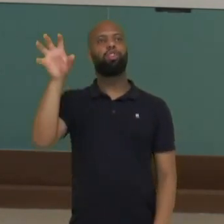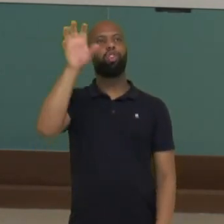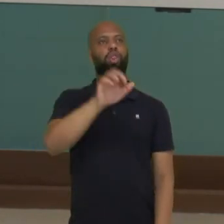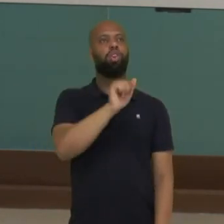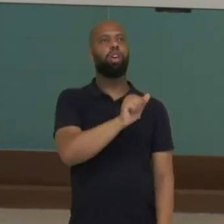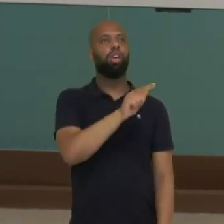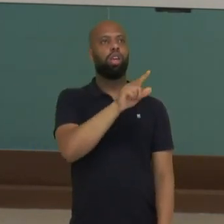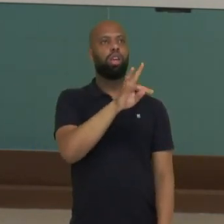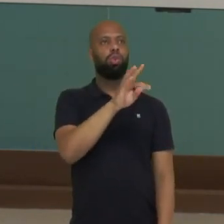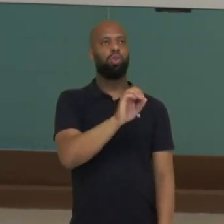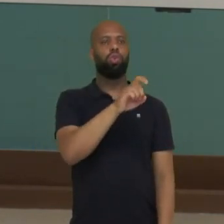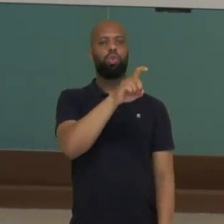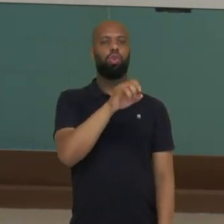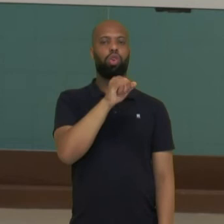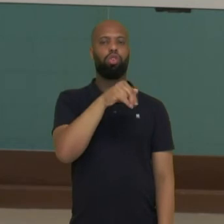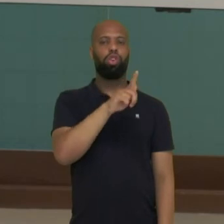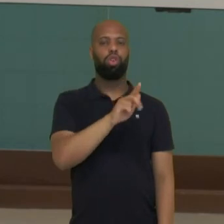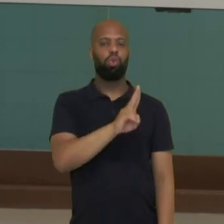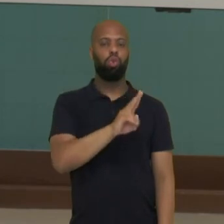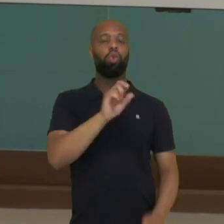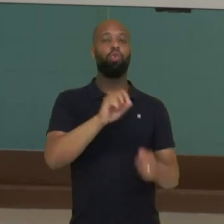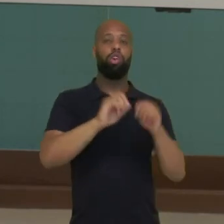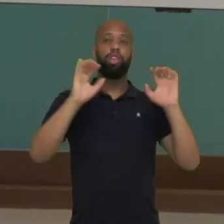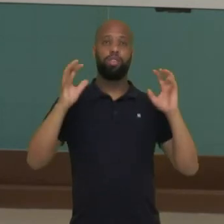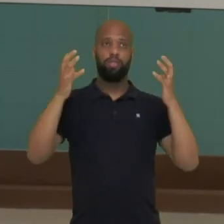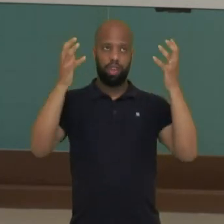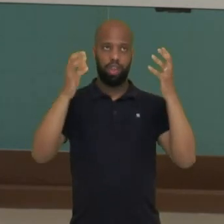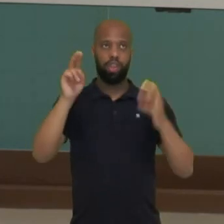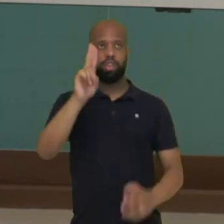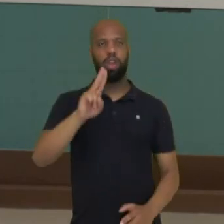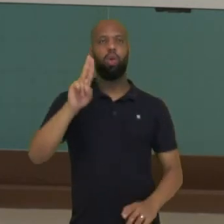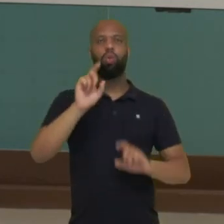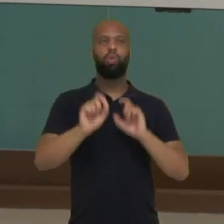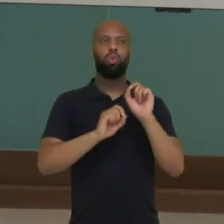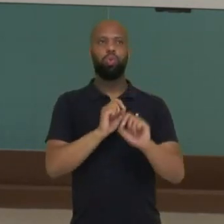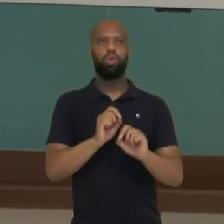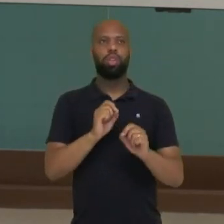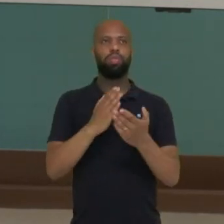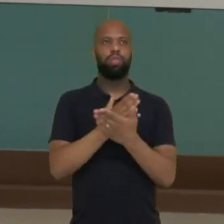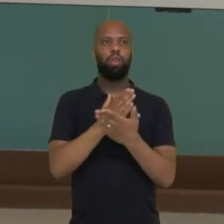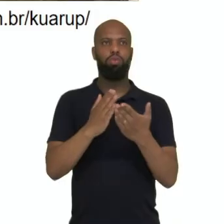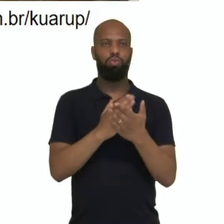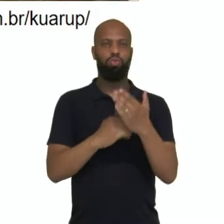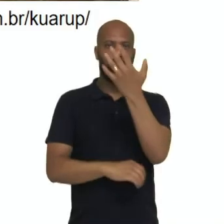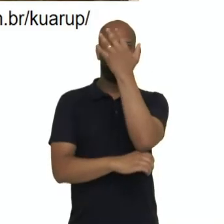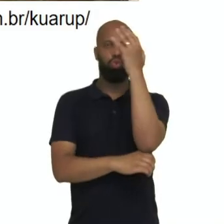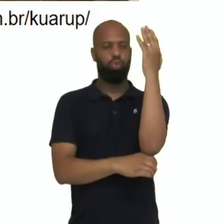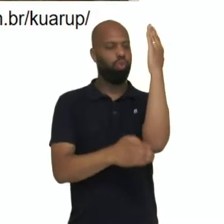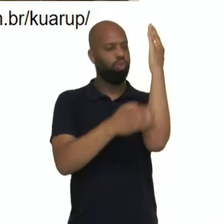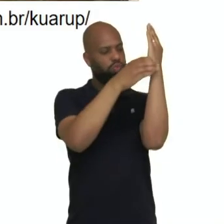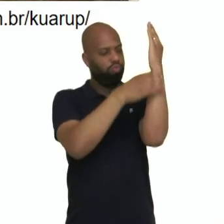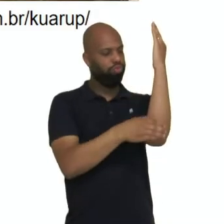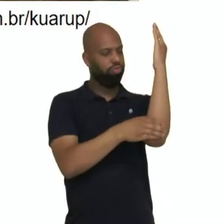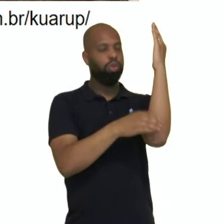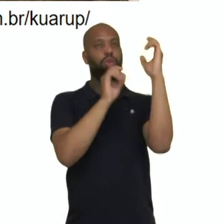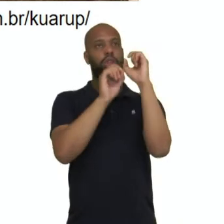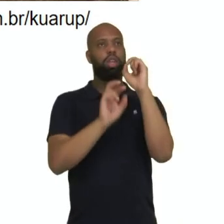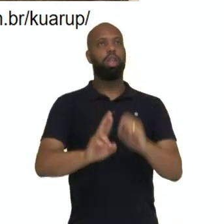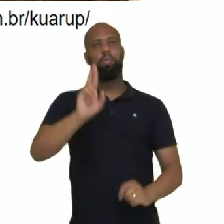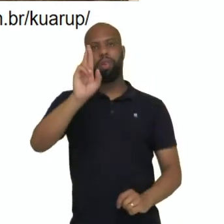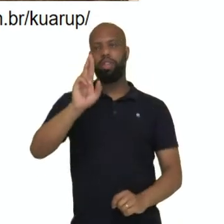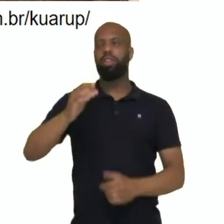ao mesmo tempo que são festas, são rituais. Eles adornam, eles enfeitam os troncos, representando